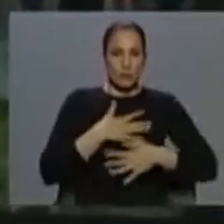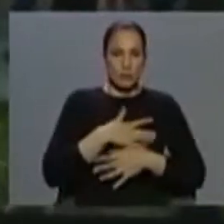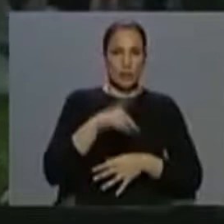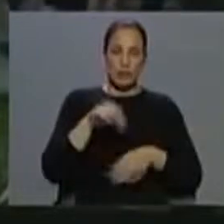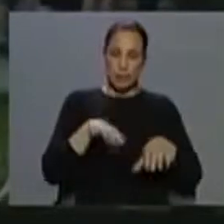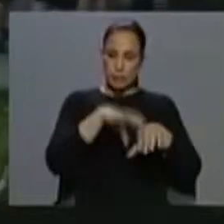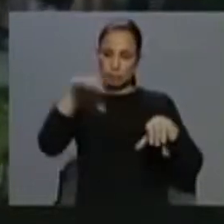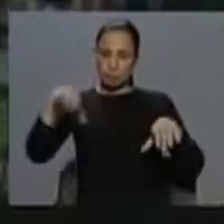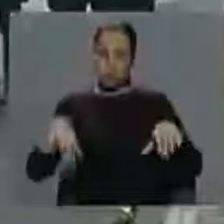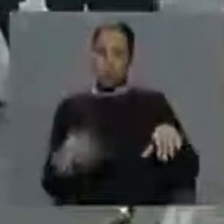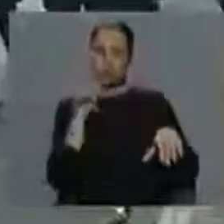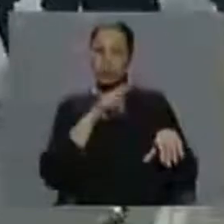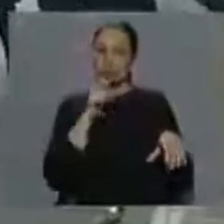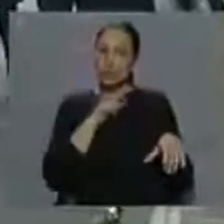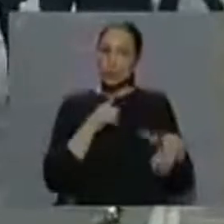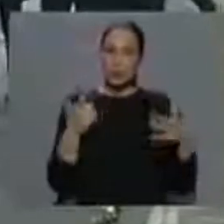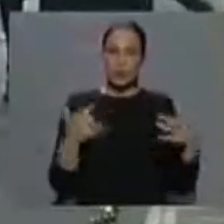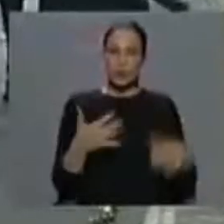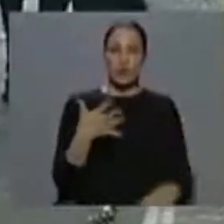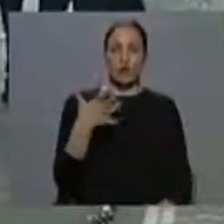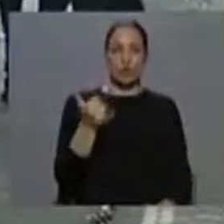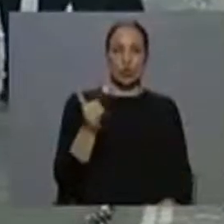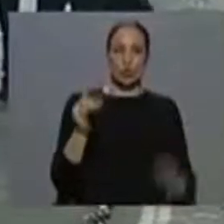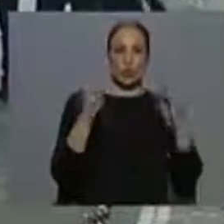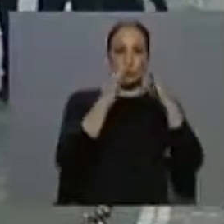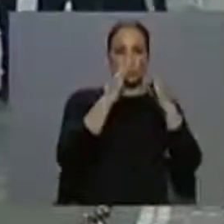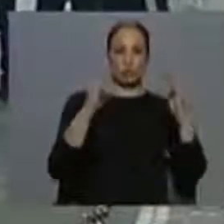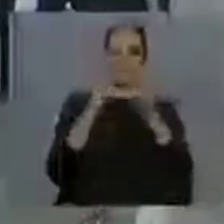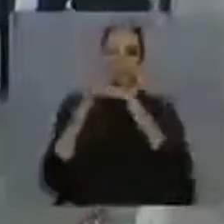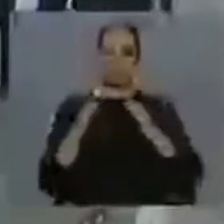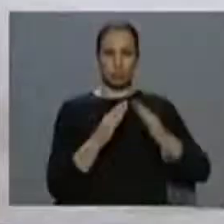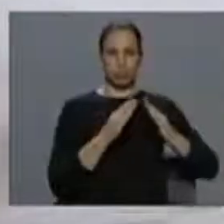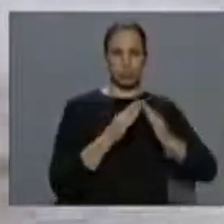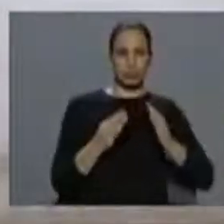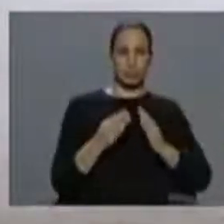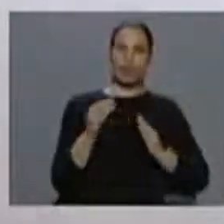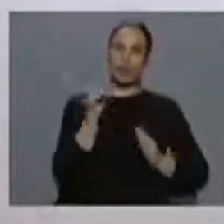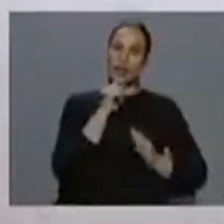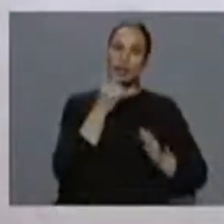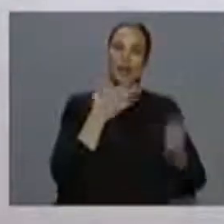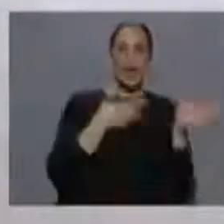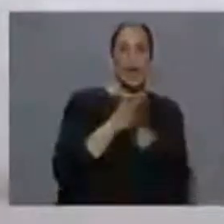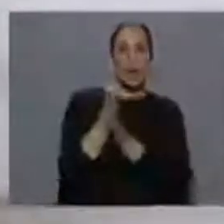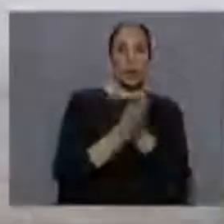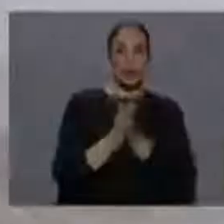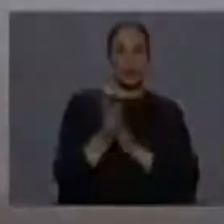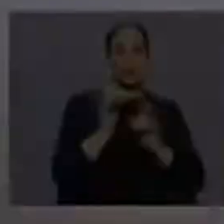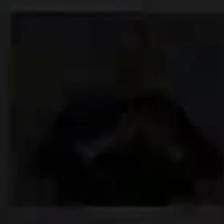a possibilidade da instalação de 12 bungalows, de forma a diversificar a oferta existente na freguesia.